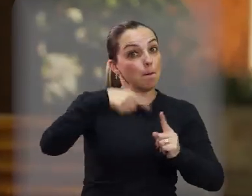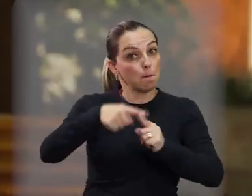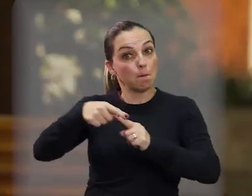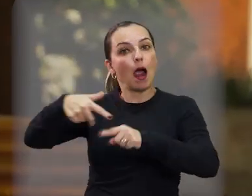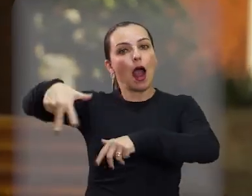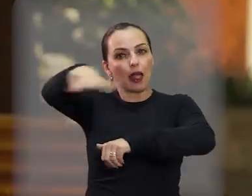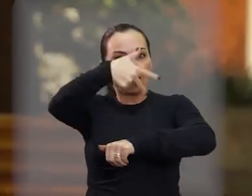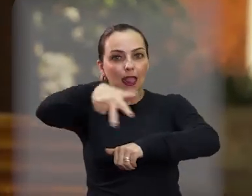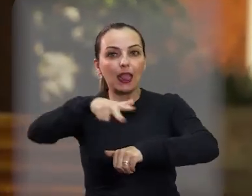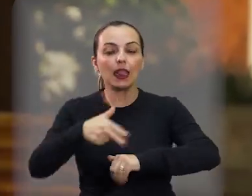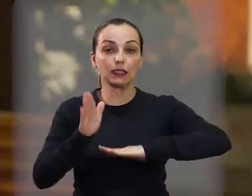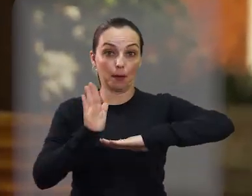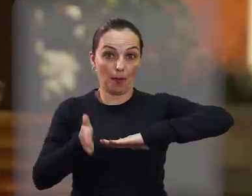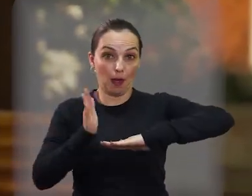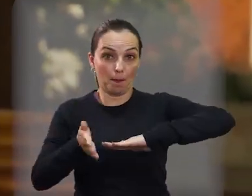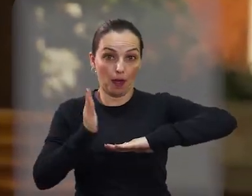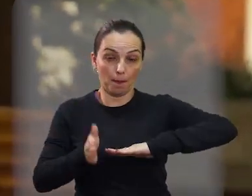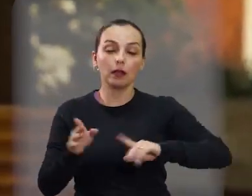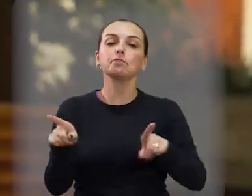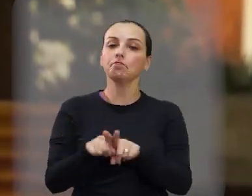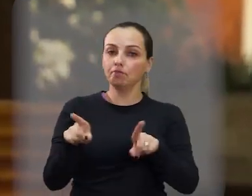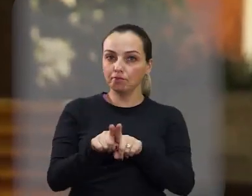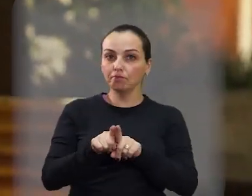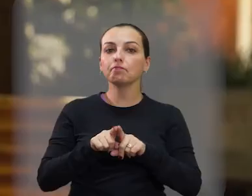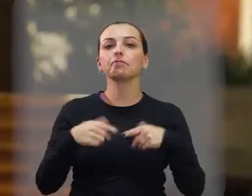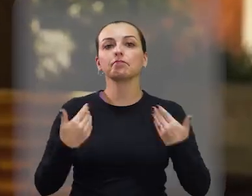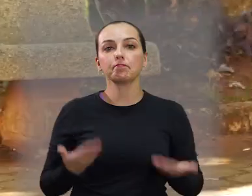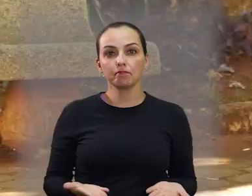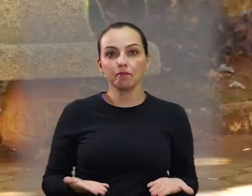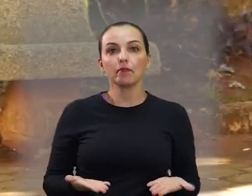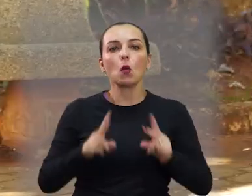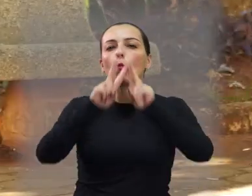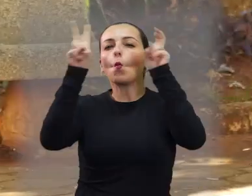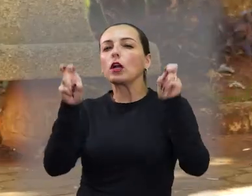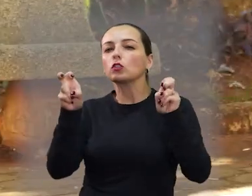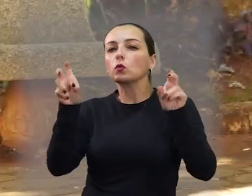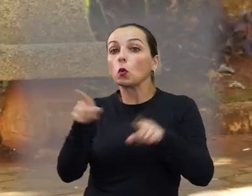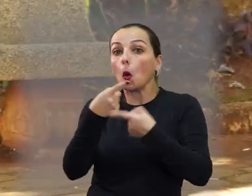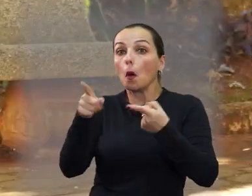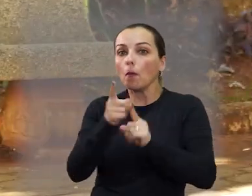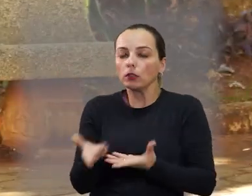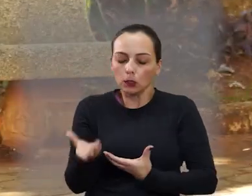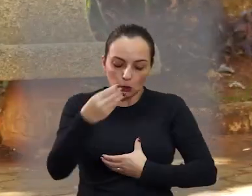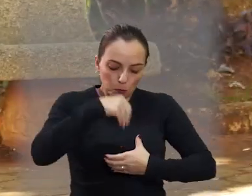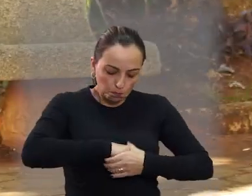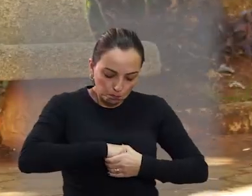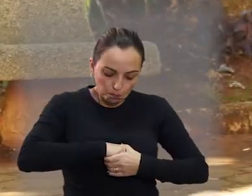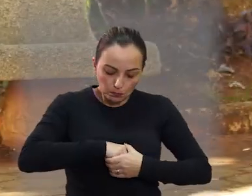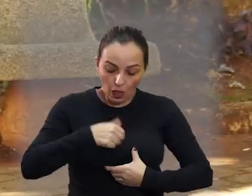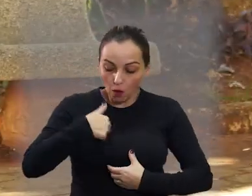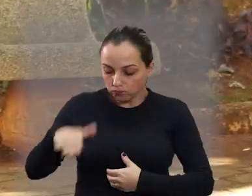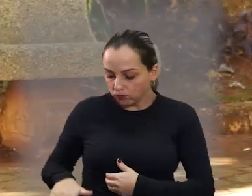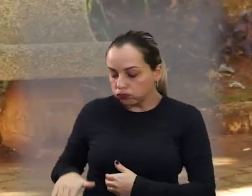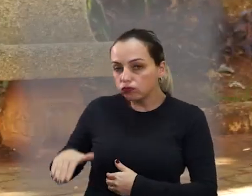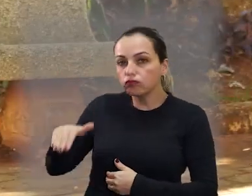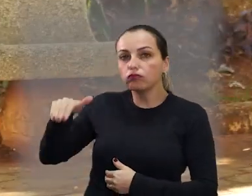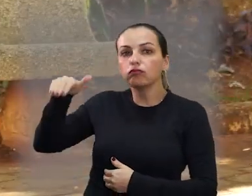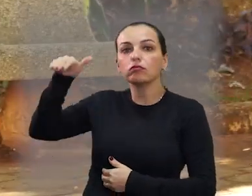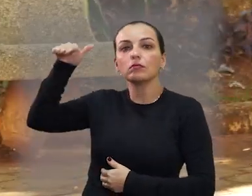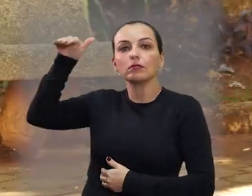Cultura. Fiz dança contemporânea na Casa da Cultura também. E a música, desde pequenininha,